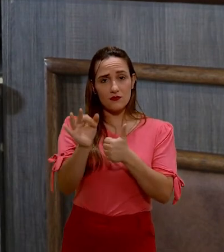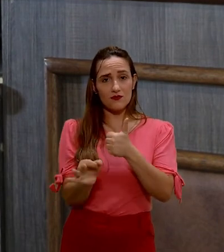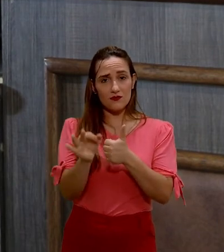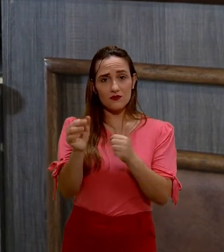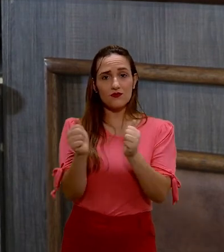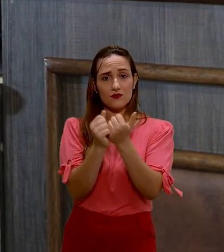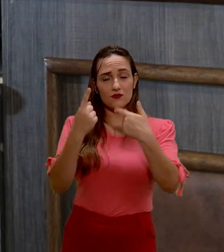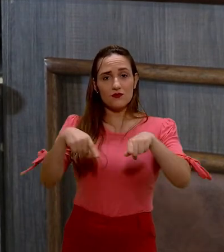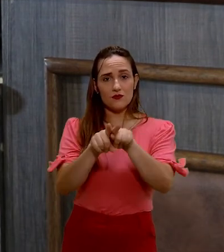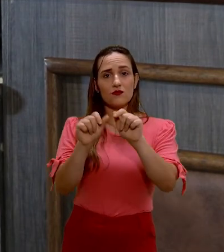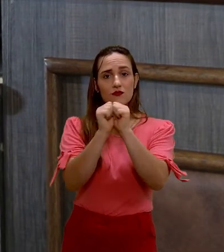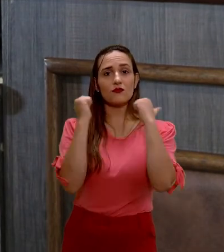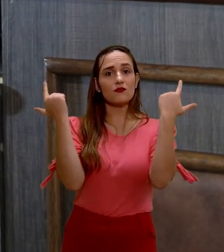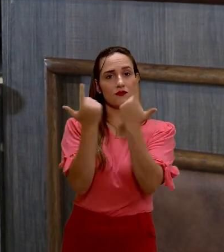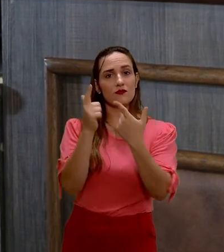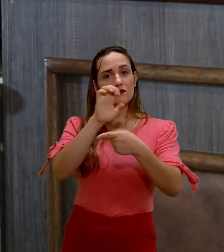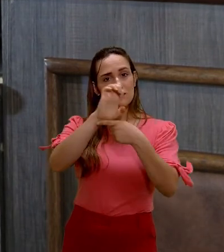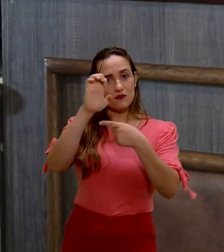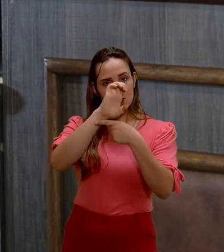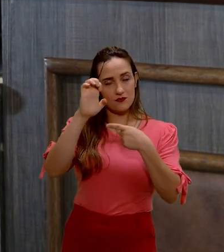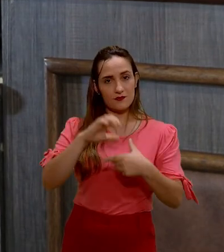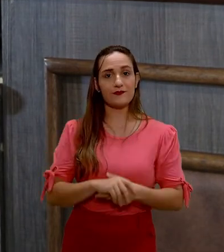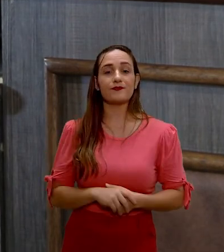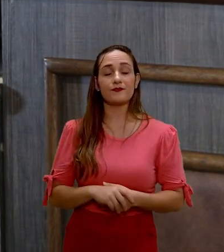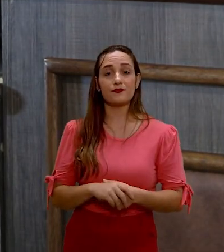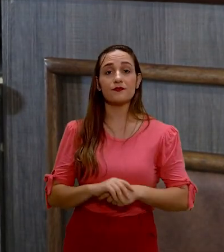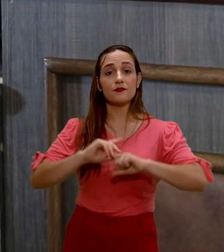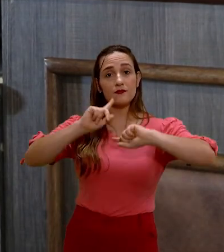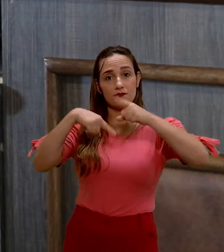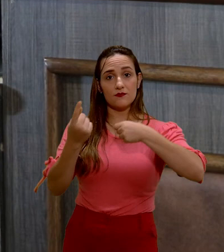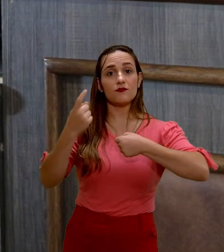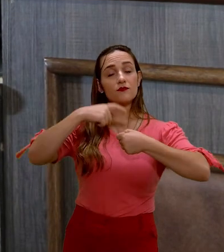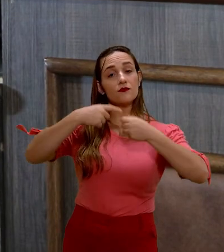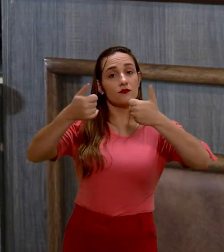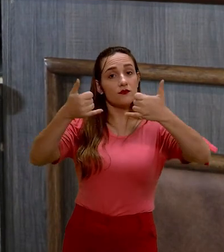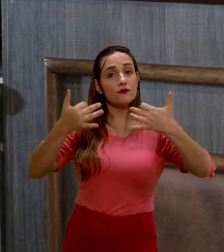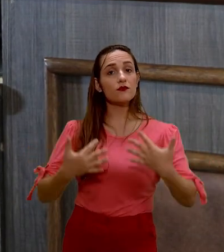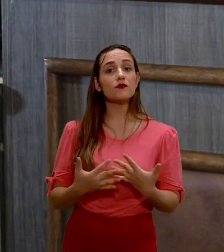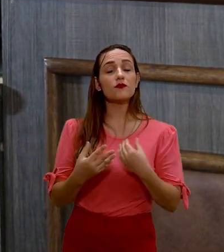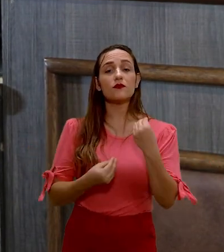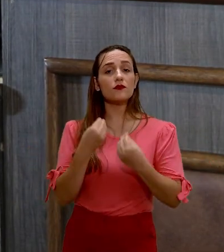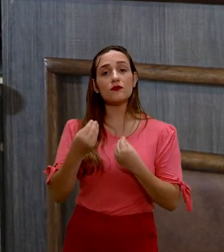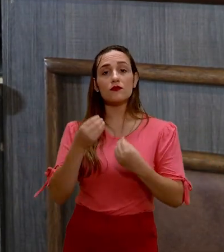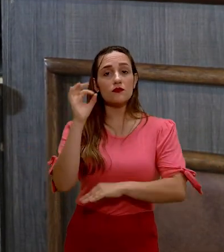Grosso do Sul, em parceria com a Assembleia Legislativa do Estado. Na próxima